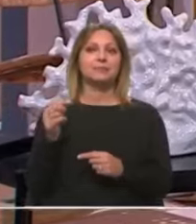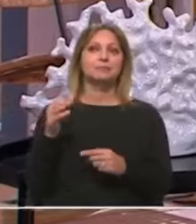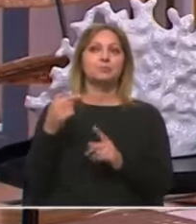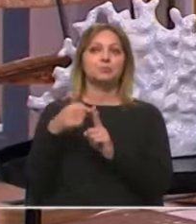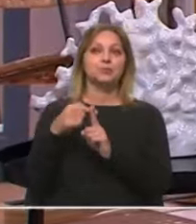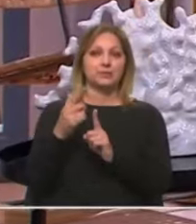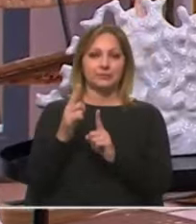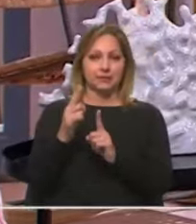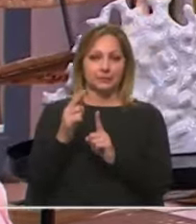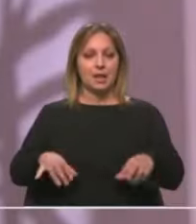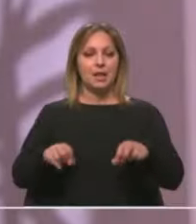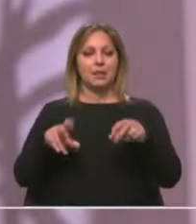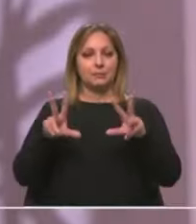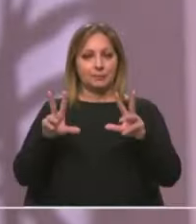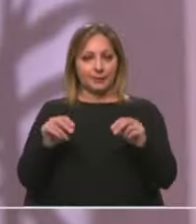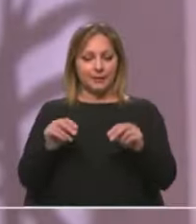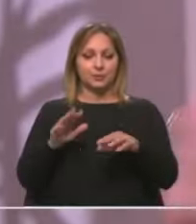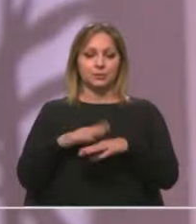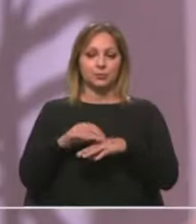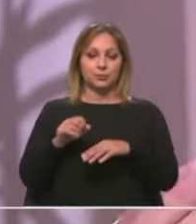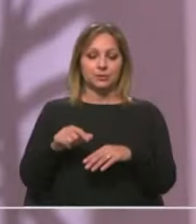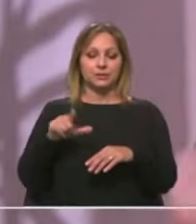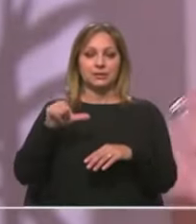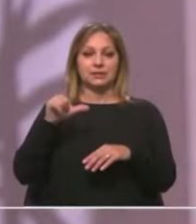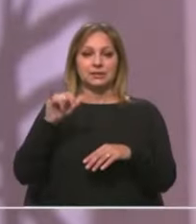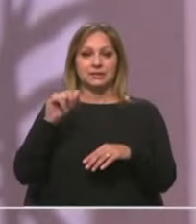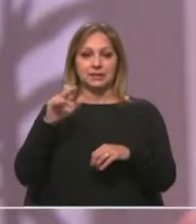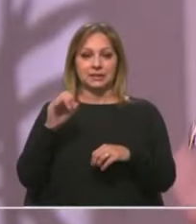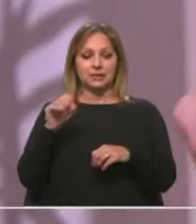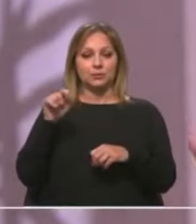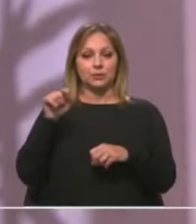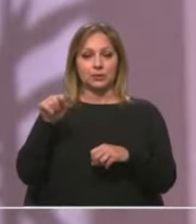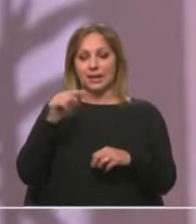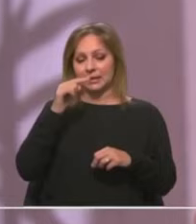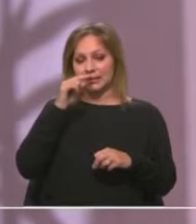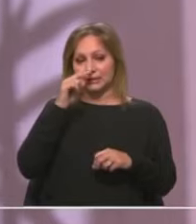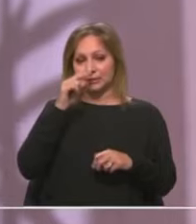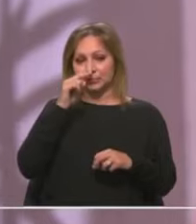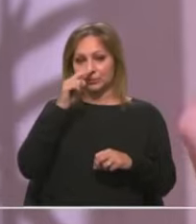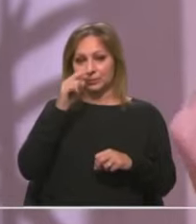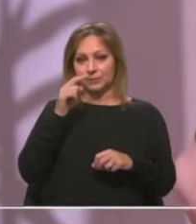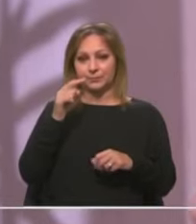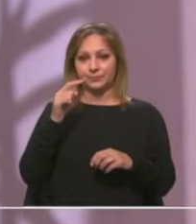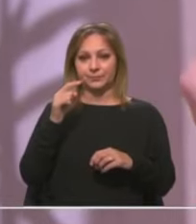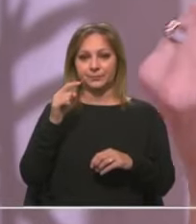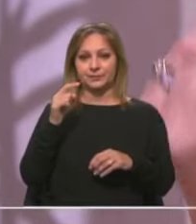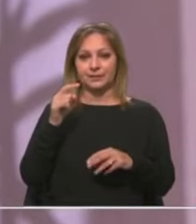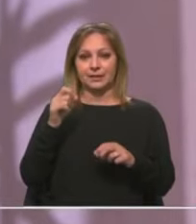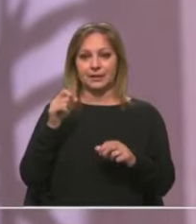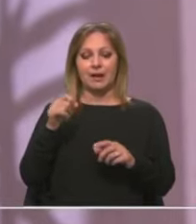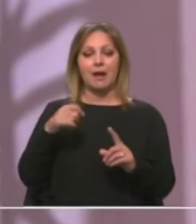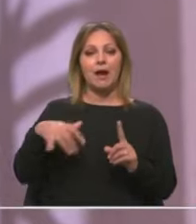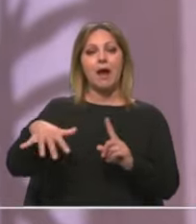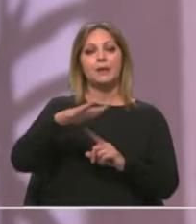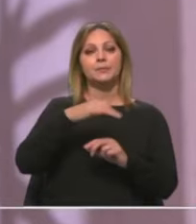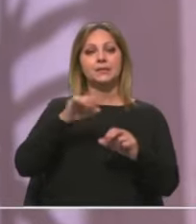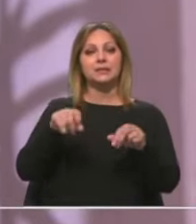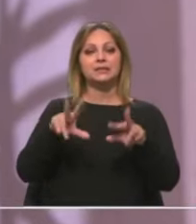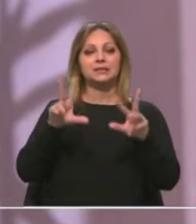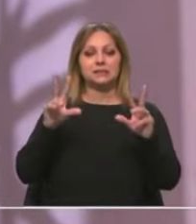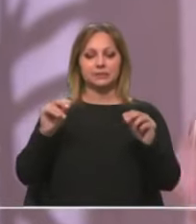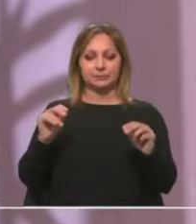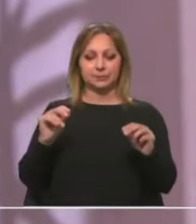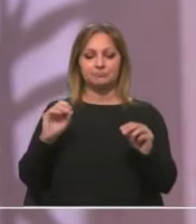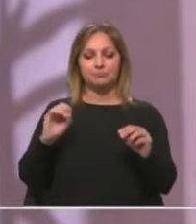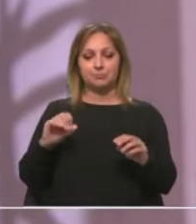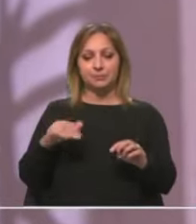assim, portanto, nociva, não é? Então é assim, o lírio da paz vai fazer o quê? Vai limpar o ambiente,